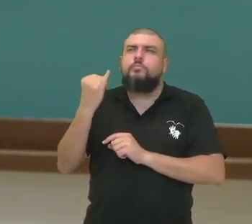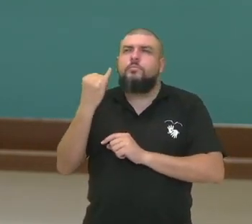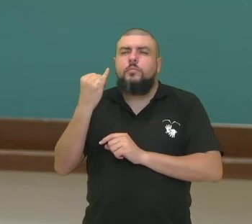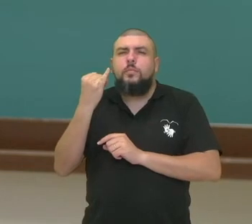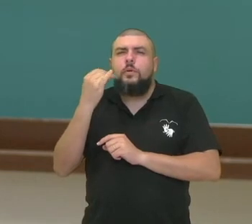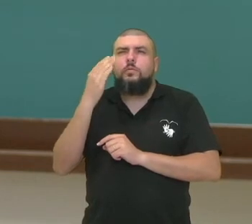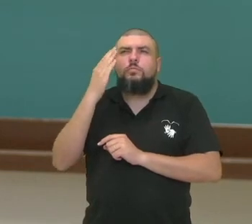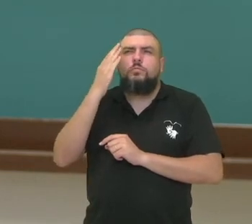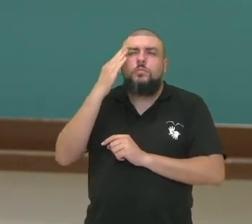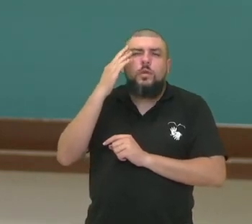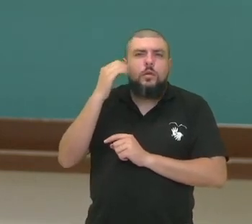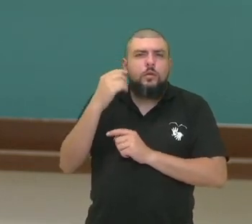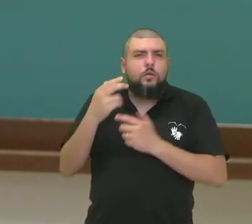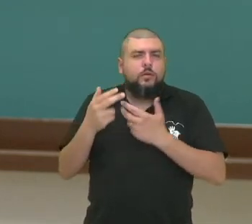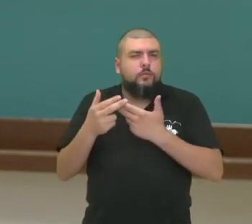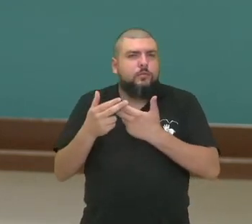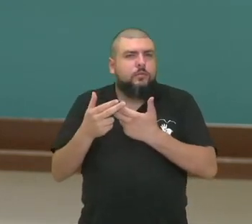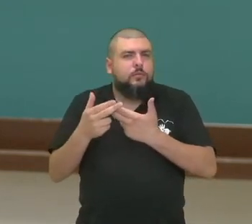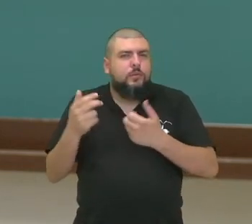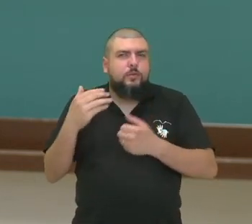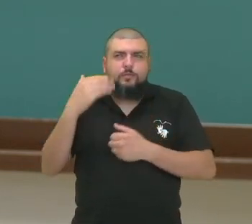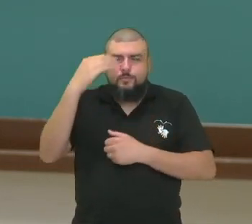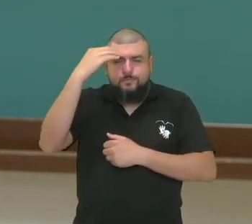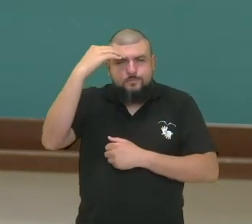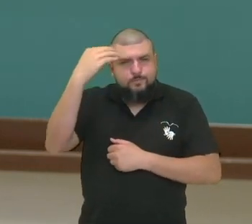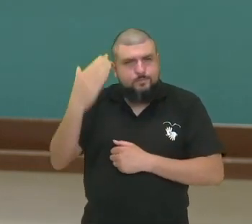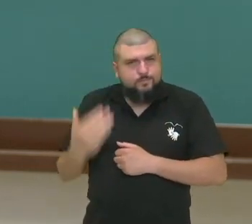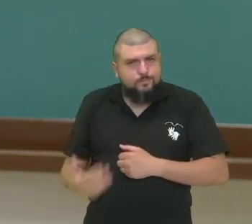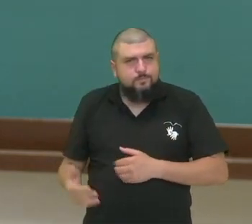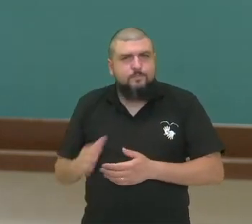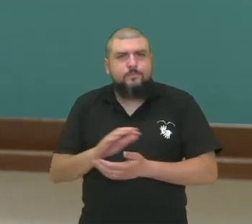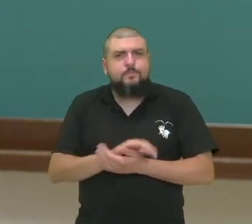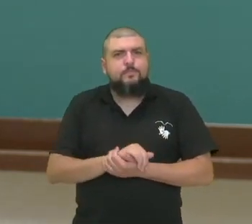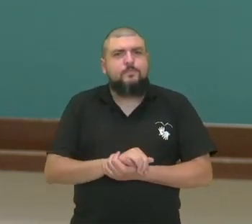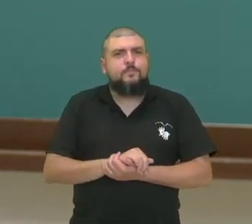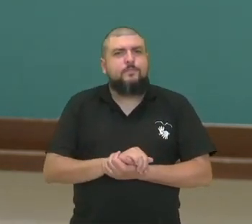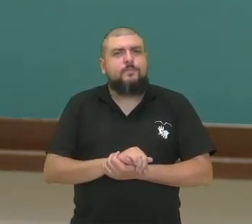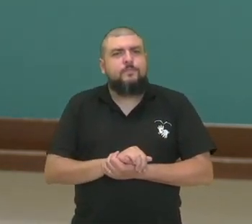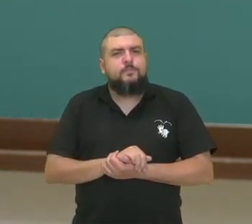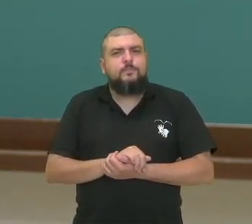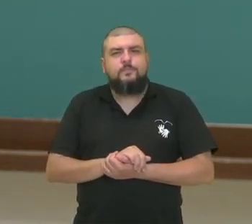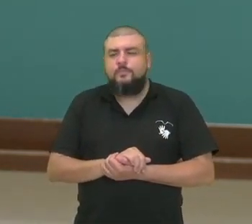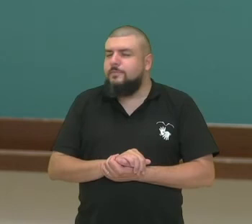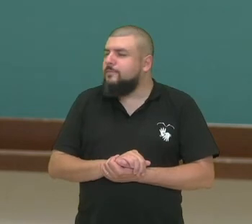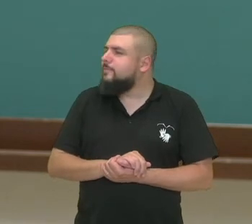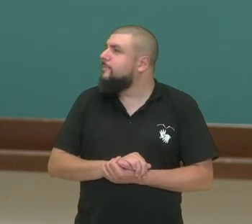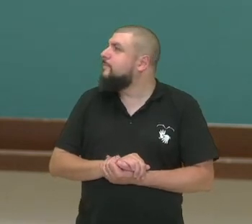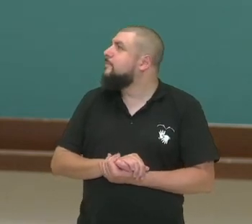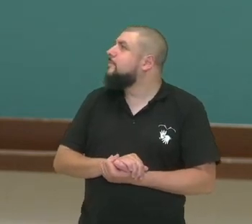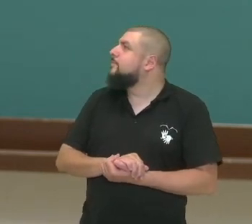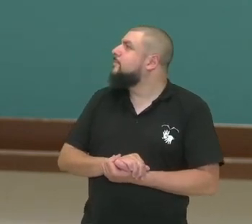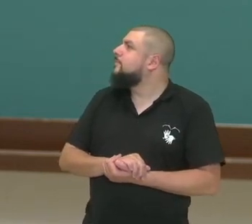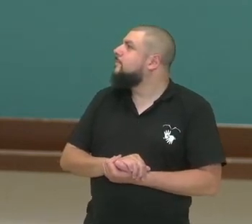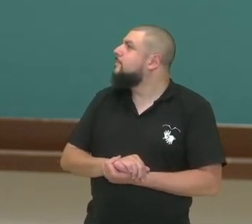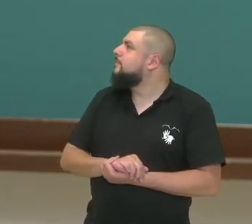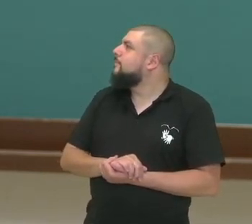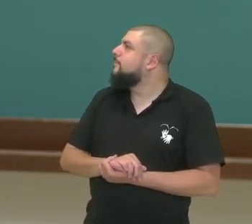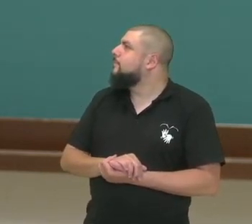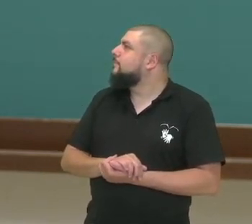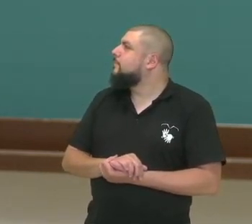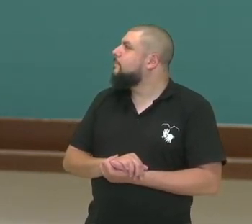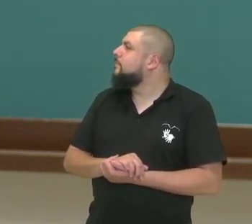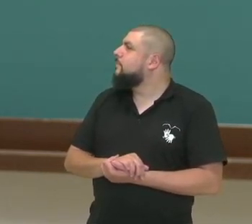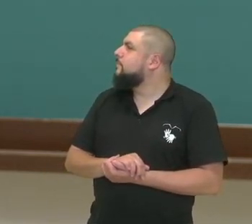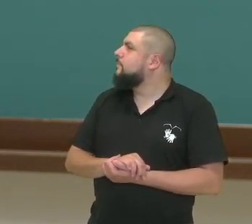a constelação com as suas cinco estrelas do Cruzeiro do Sul. Faz elogio às belezas desta terra